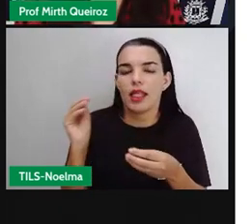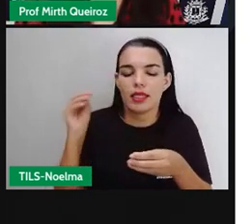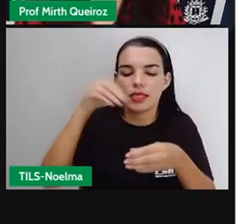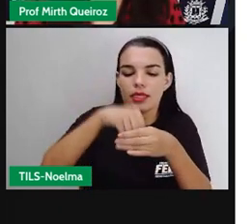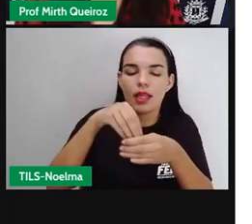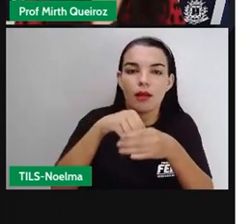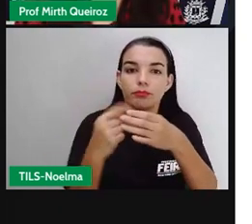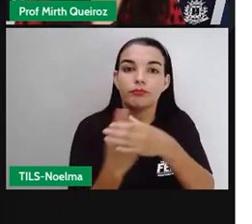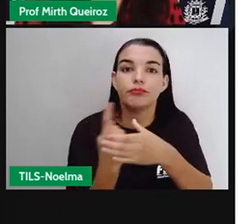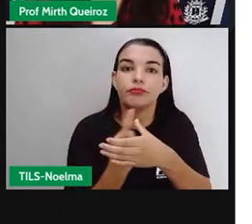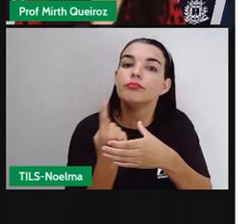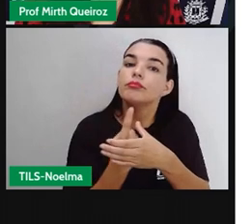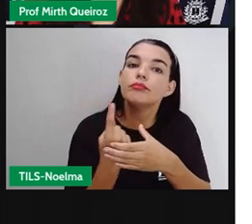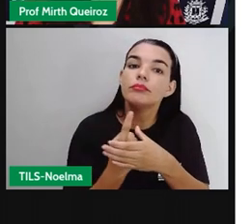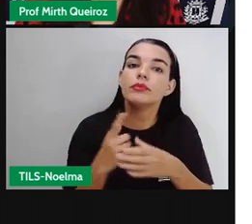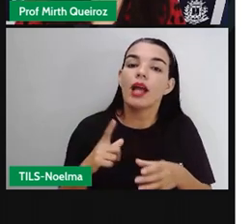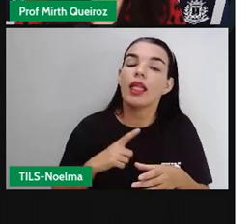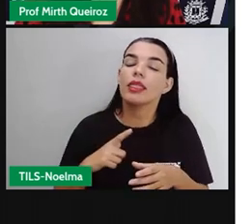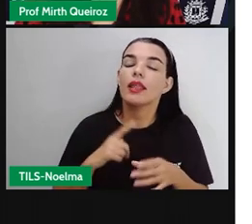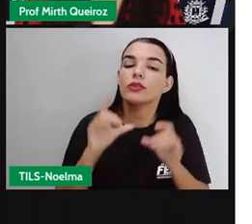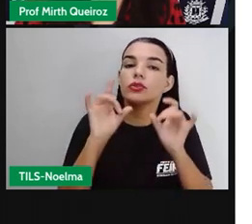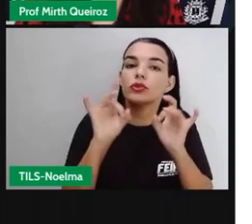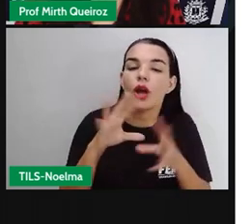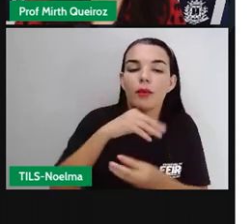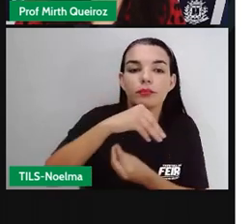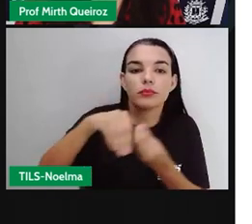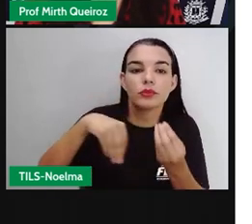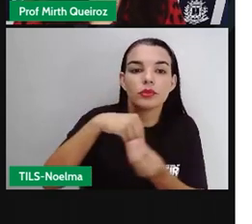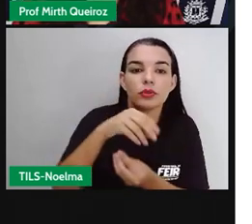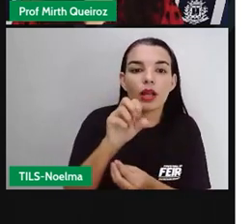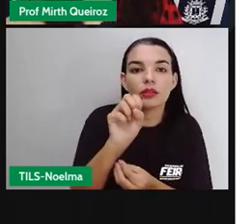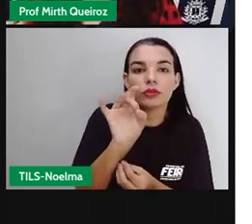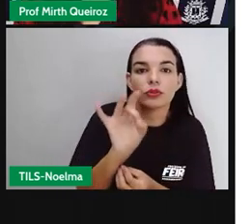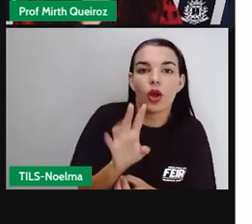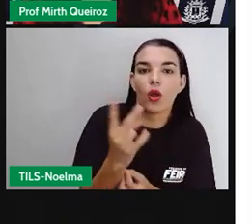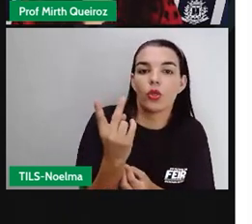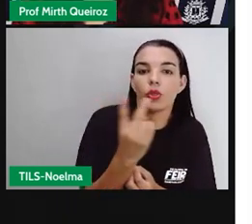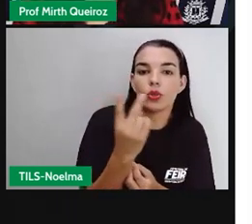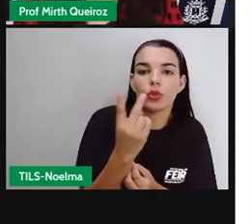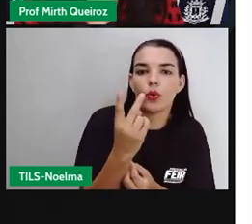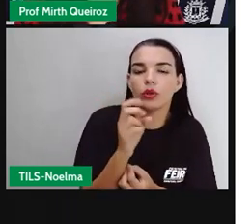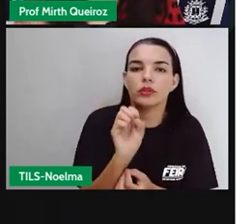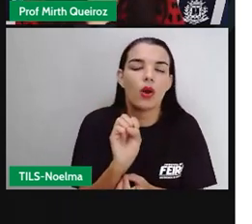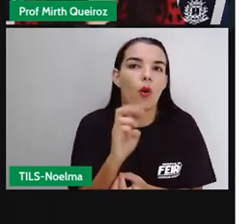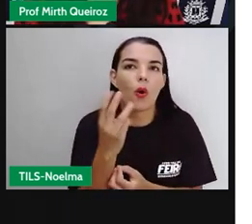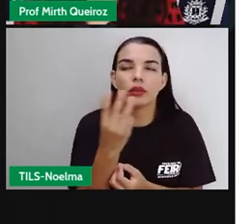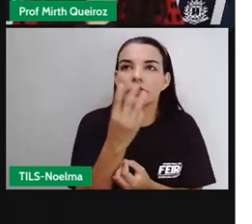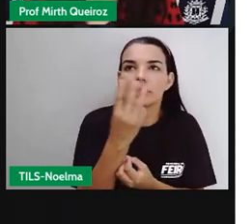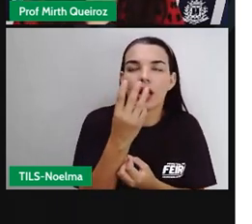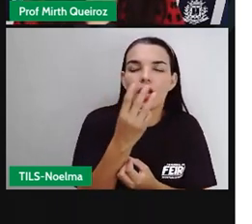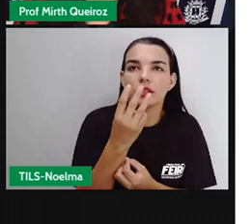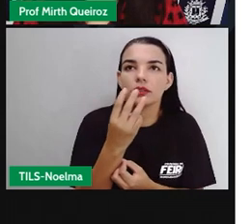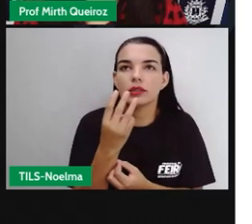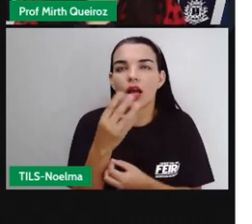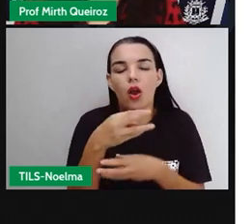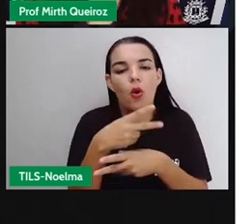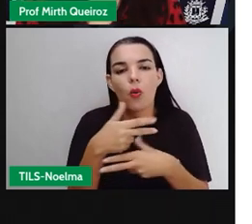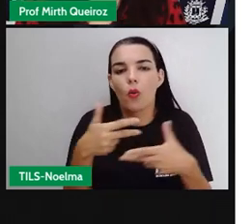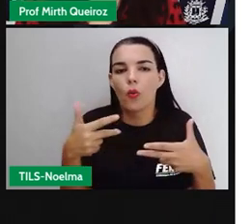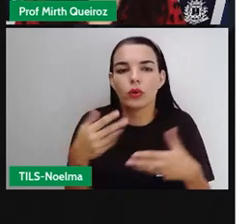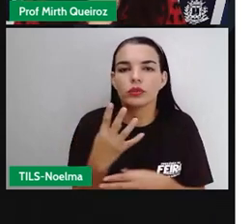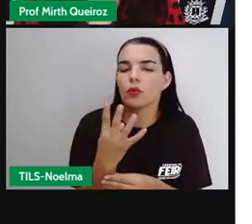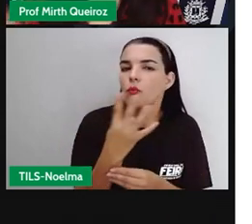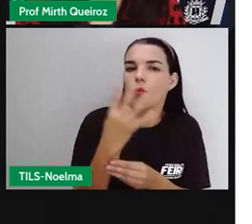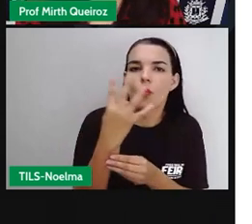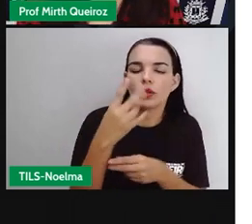ter misturas com apenas dois componentes, com três componentes, com três componentes,